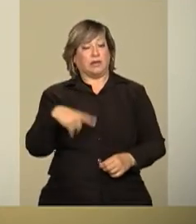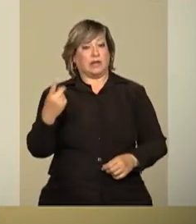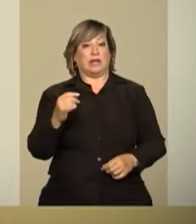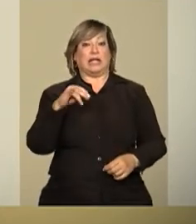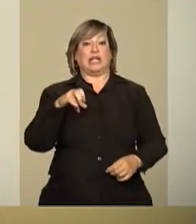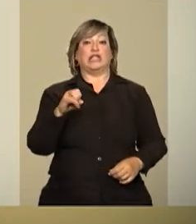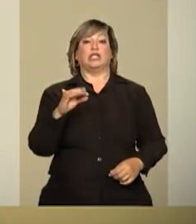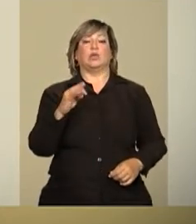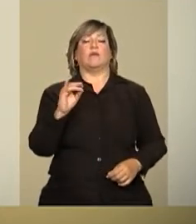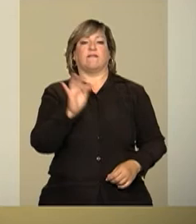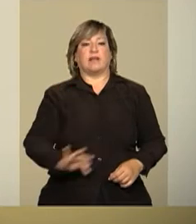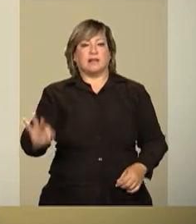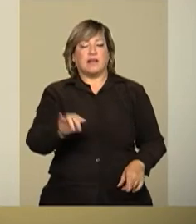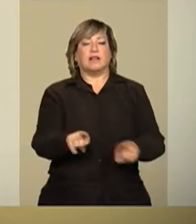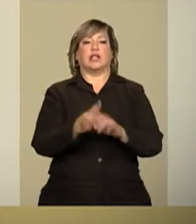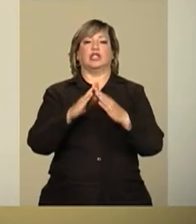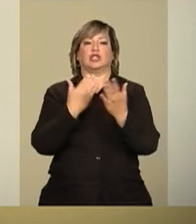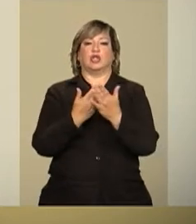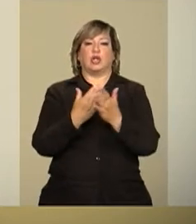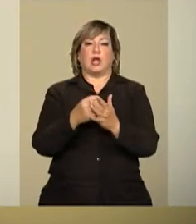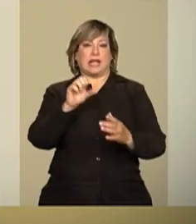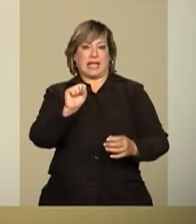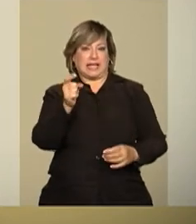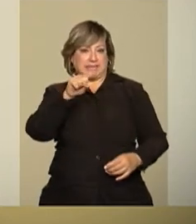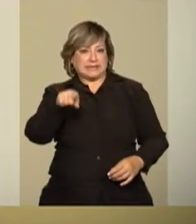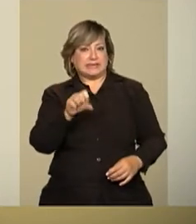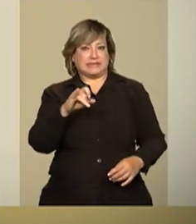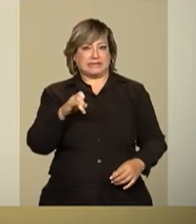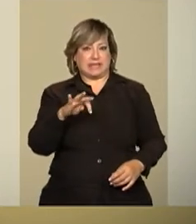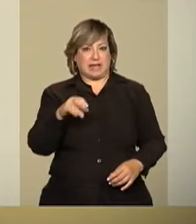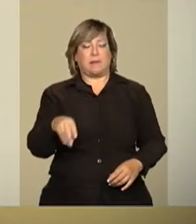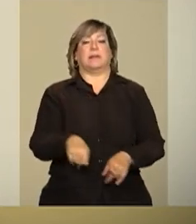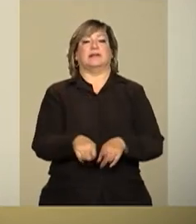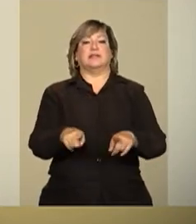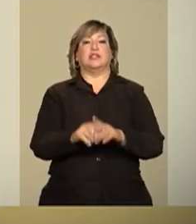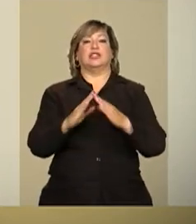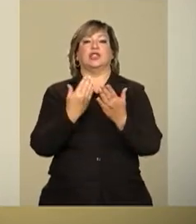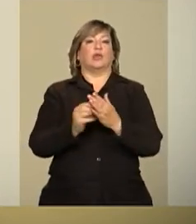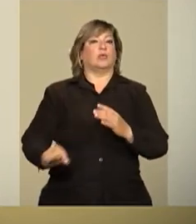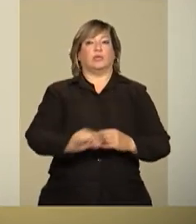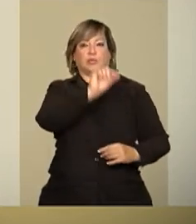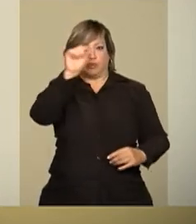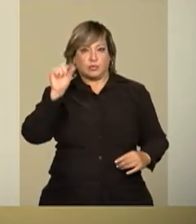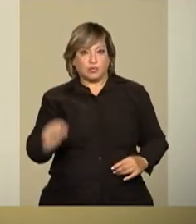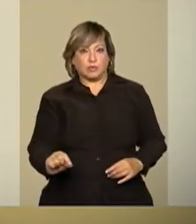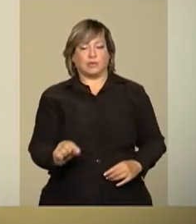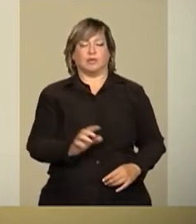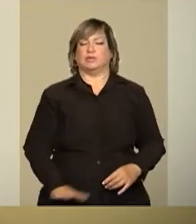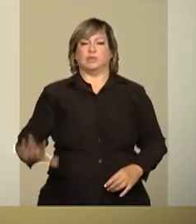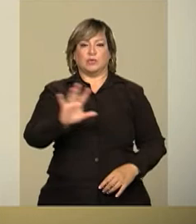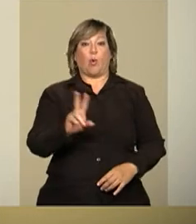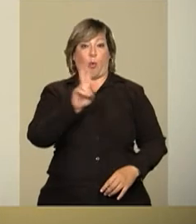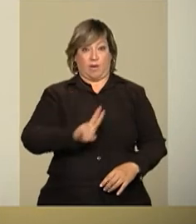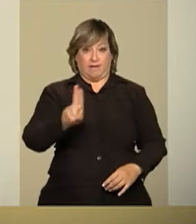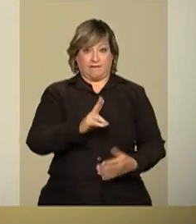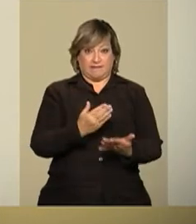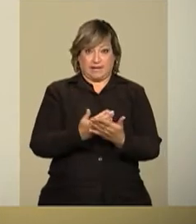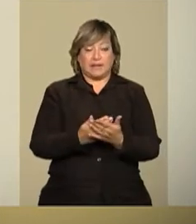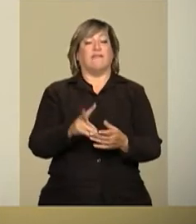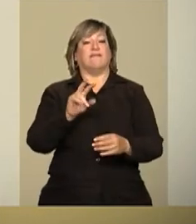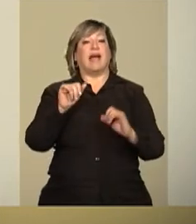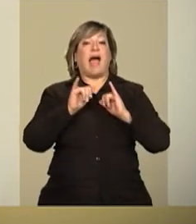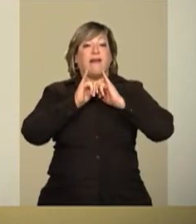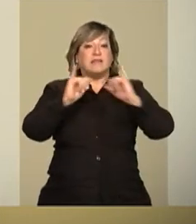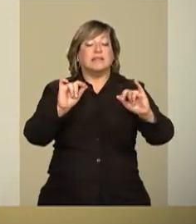as escolas do sistema S as escolas técnicas das redes estaduais e as Universidades vão informar